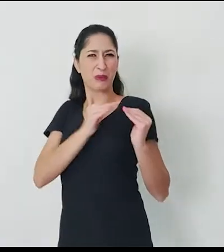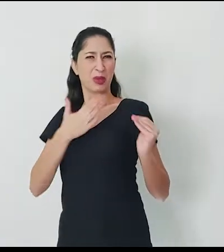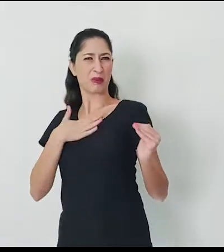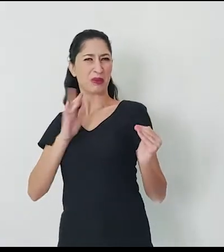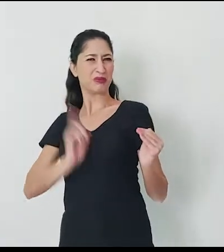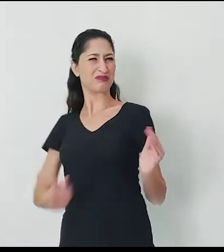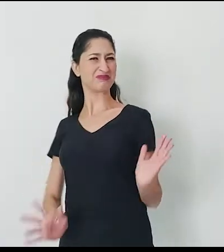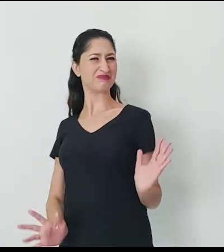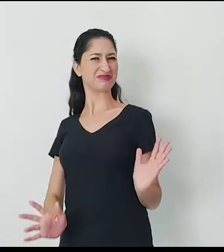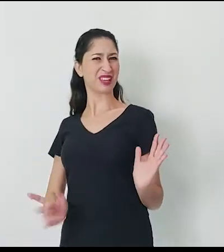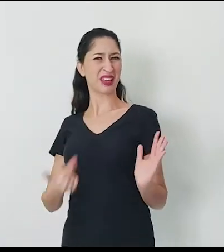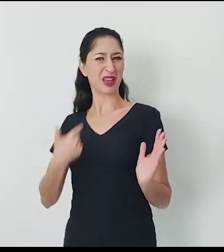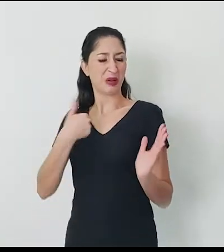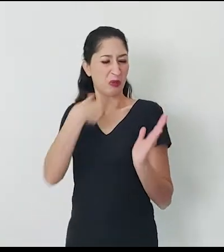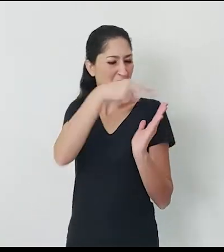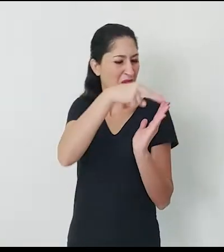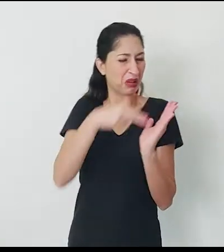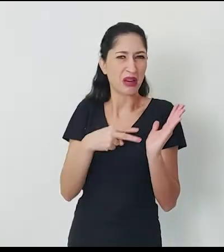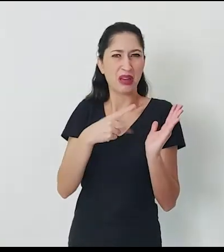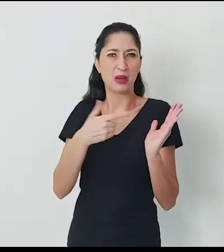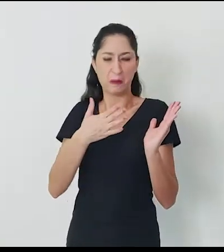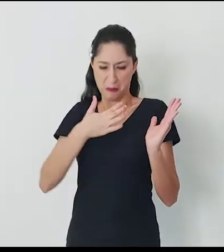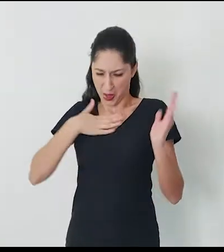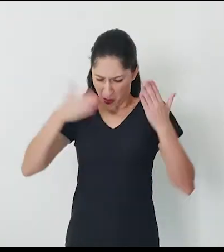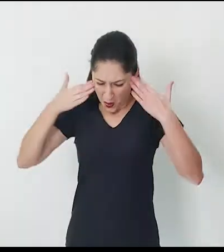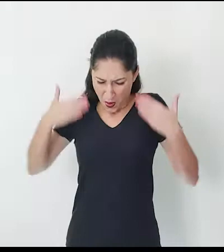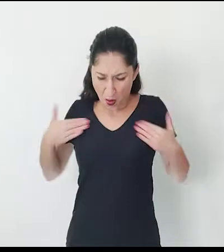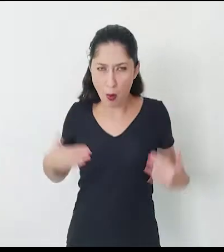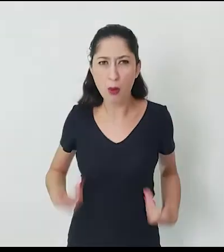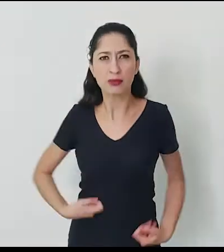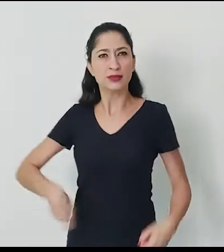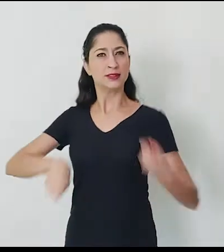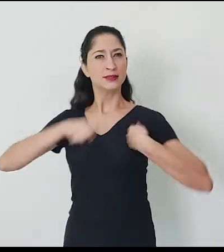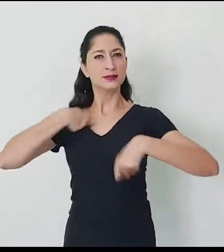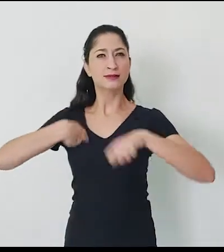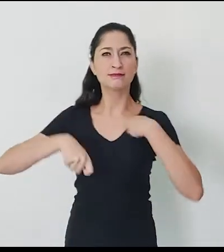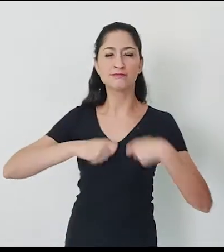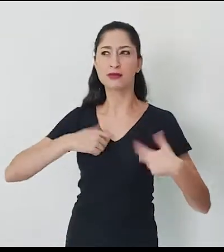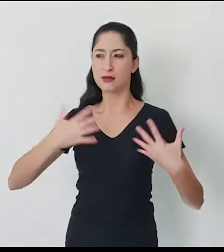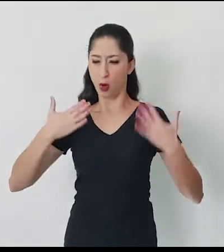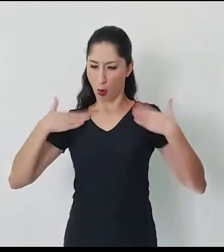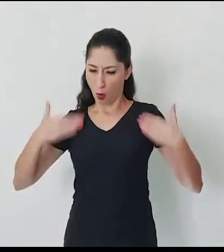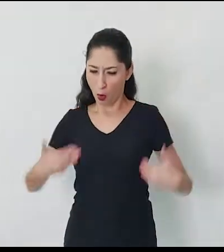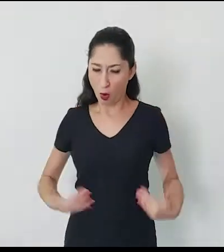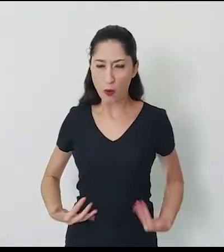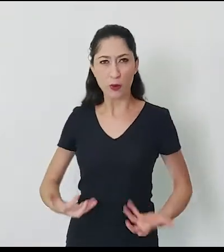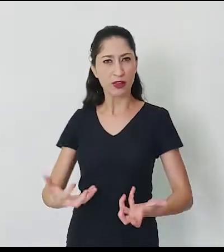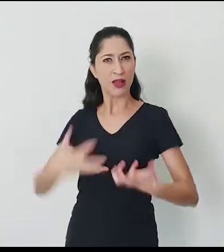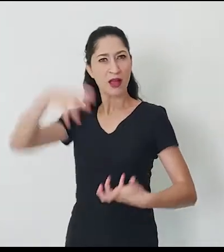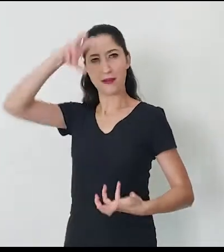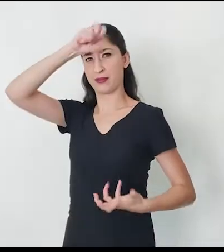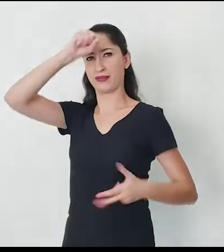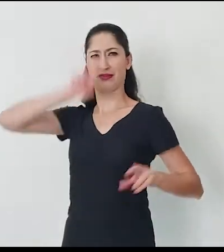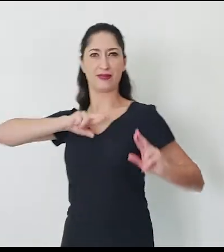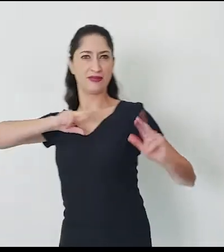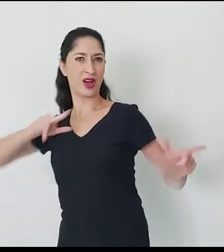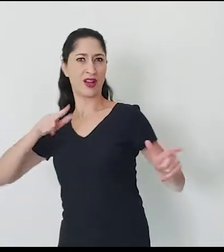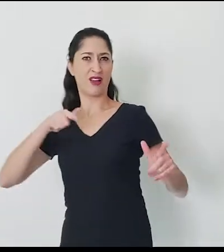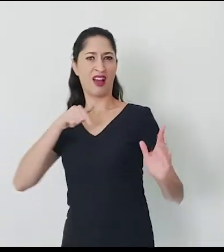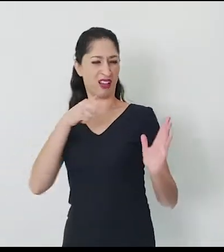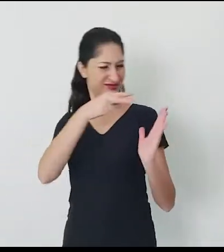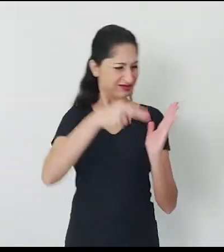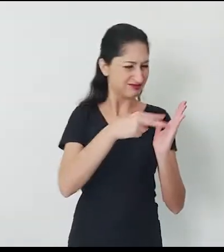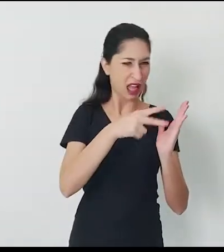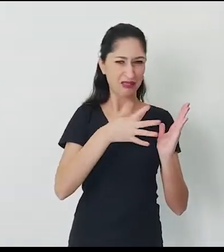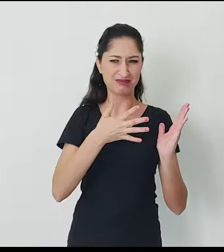que, eu não vou entender como um corpo agitado, um corpo que tá querendo outros tipos de ensinamento.